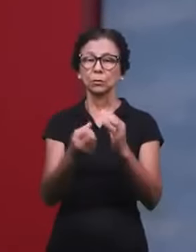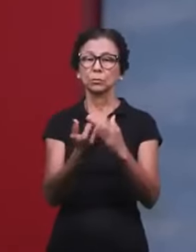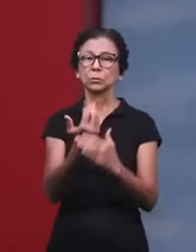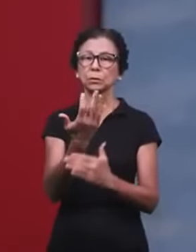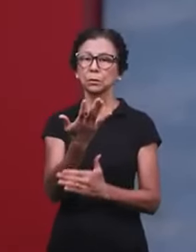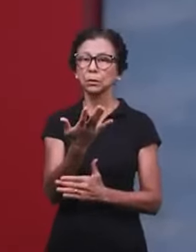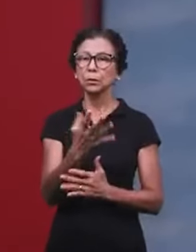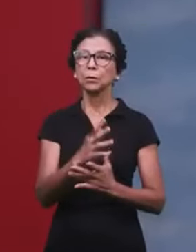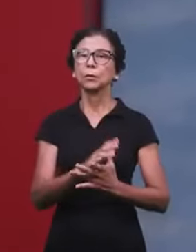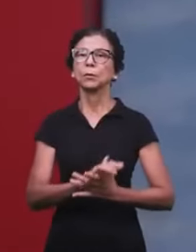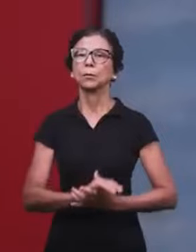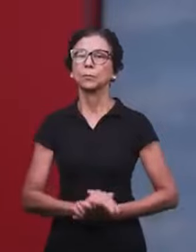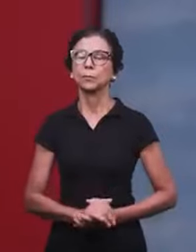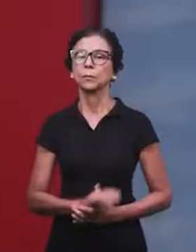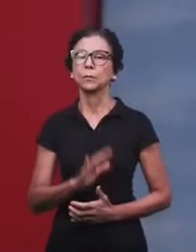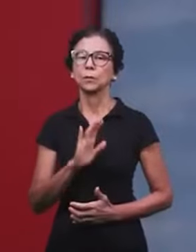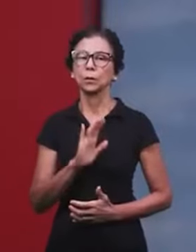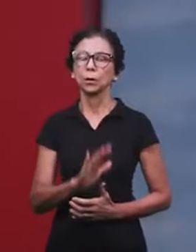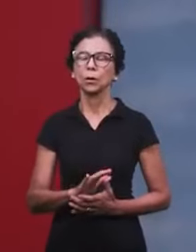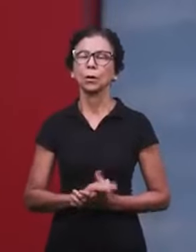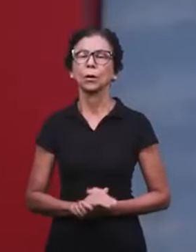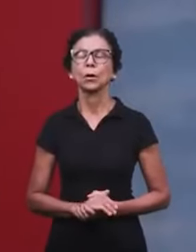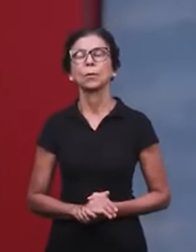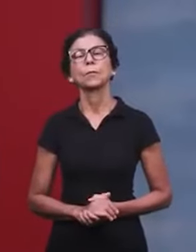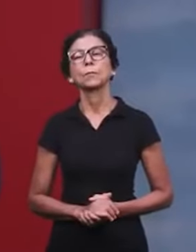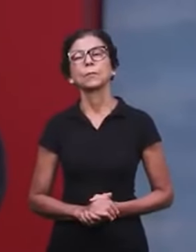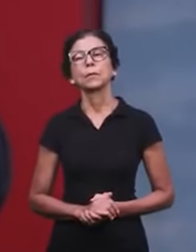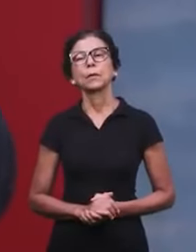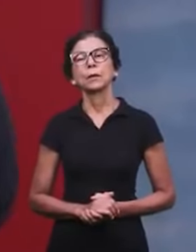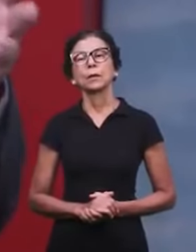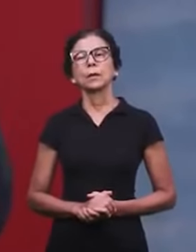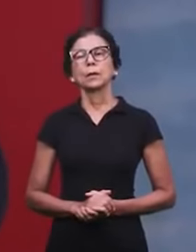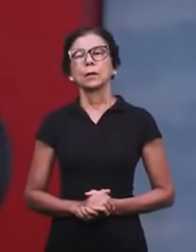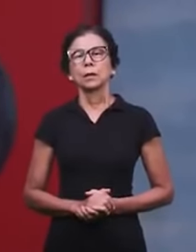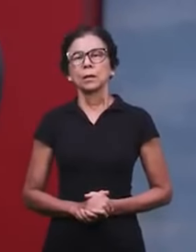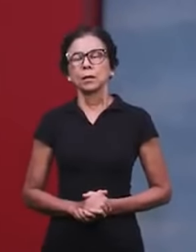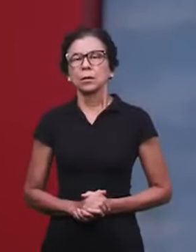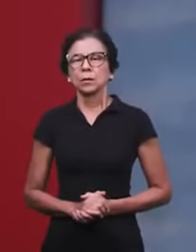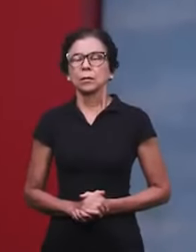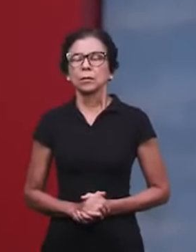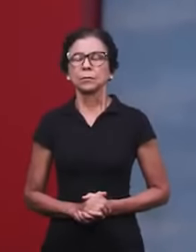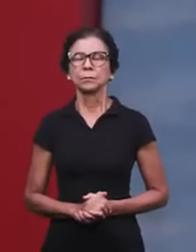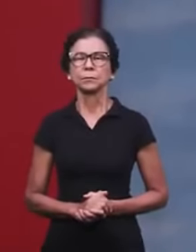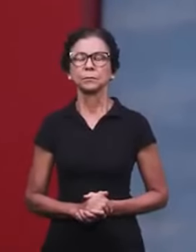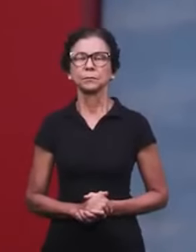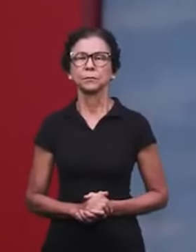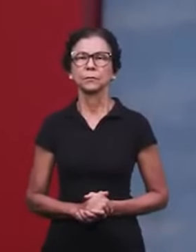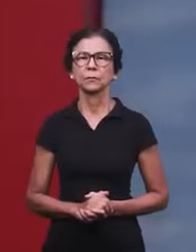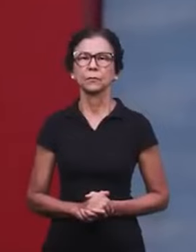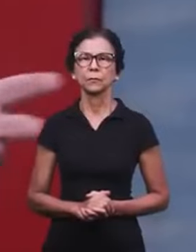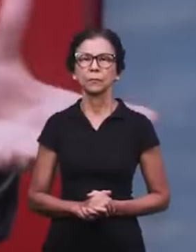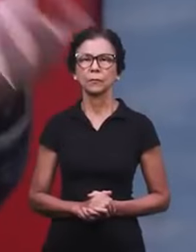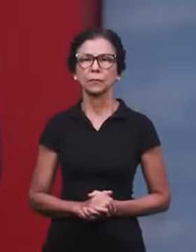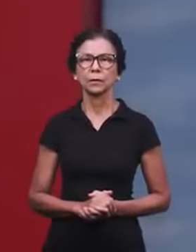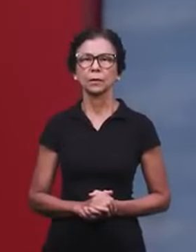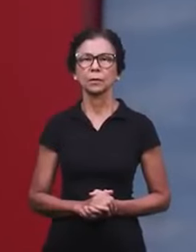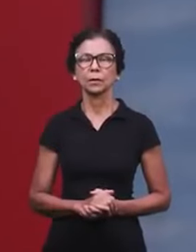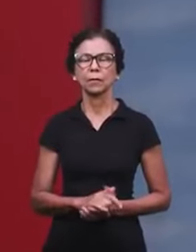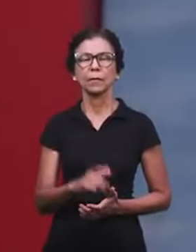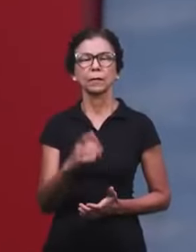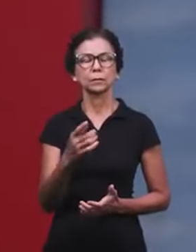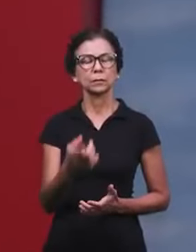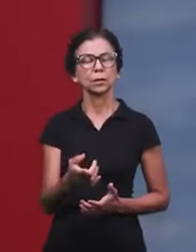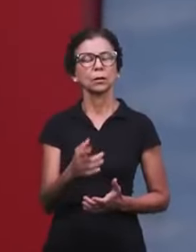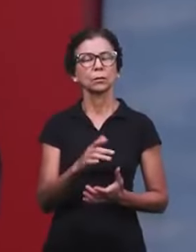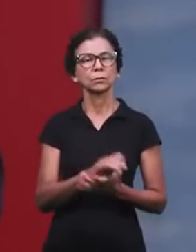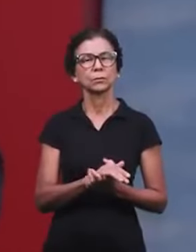pai sua mãe se unirá a mulher e serão dois numa só carne depois o senhor falou crescer e multiplicar aos Daí vem os